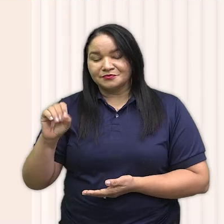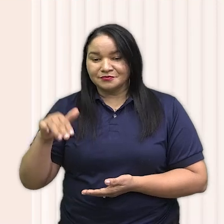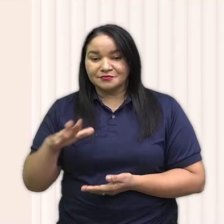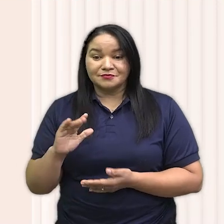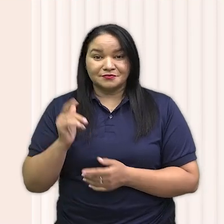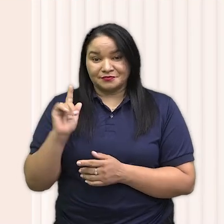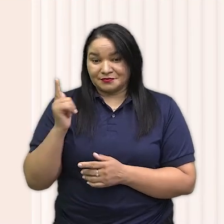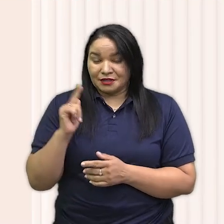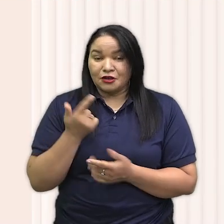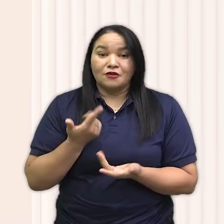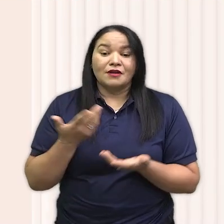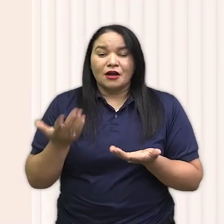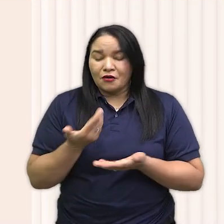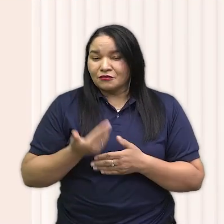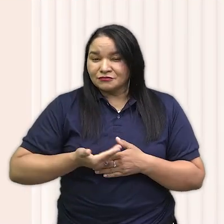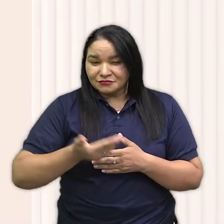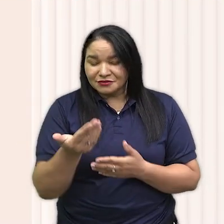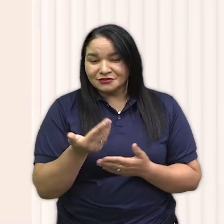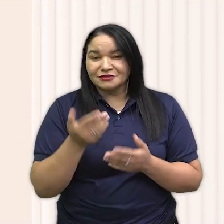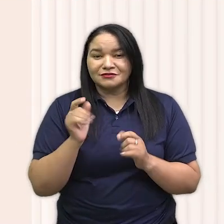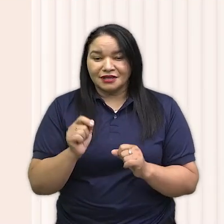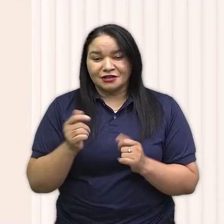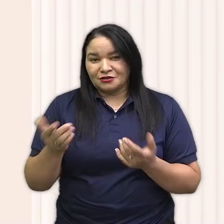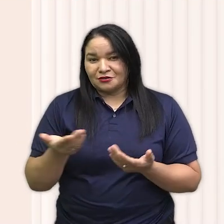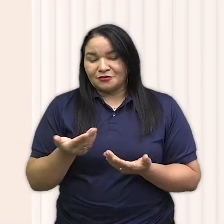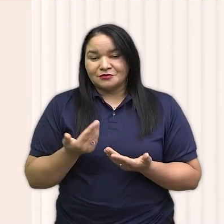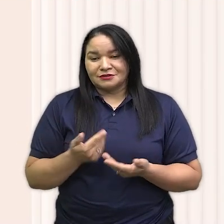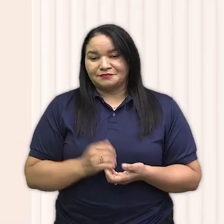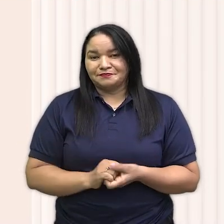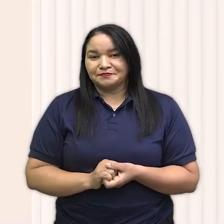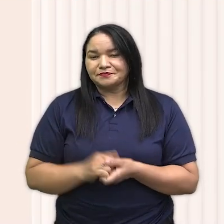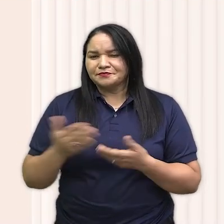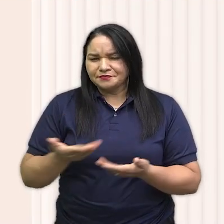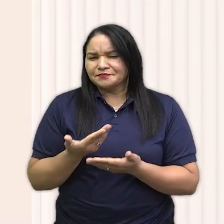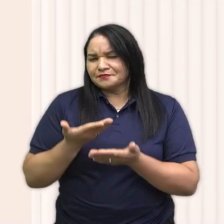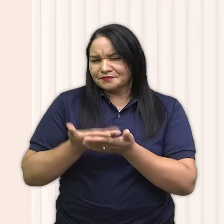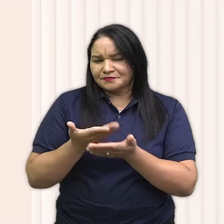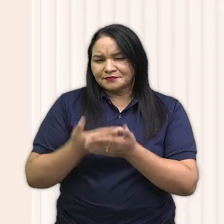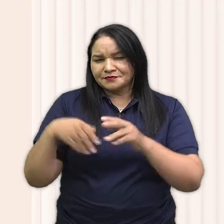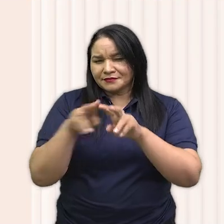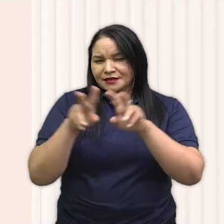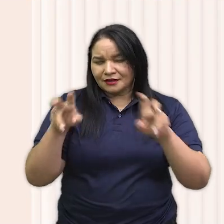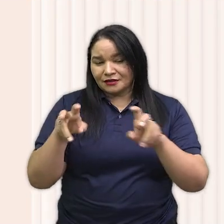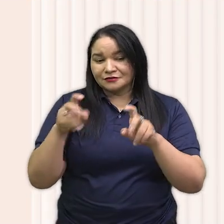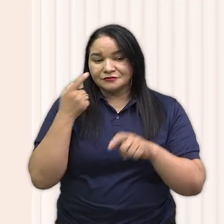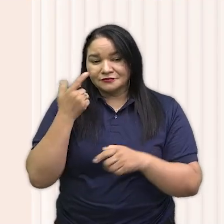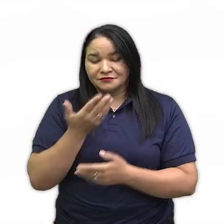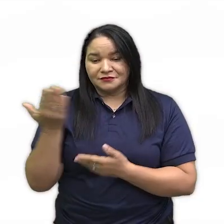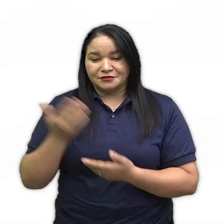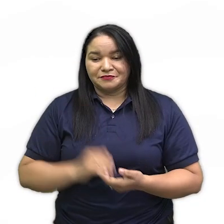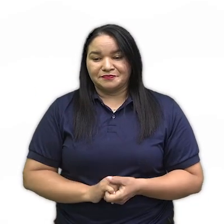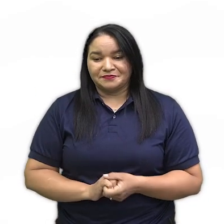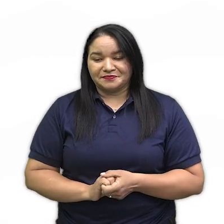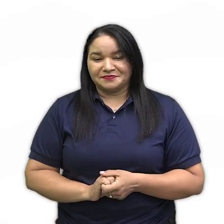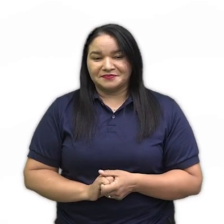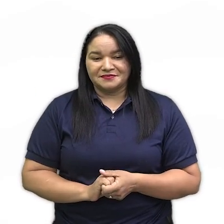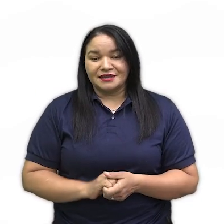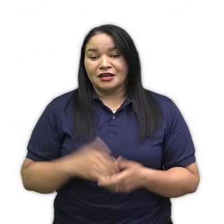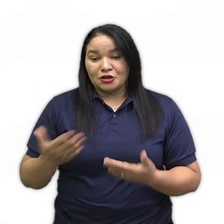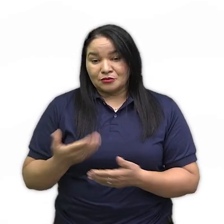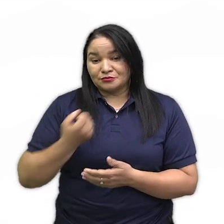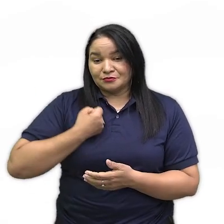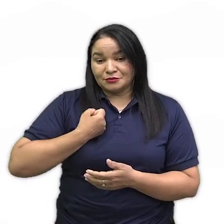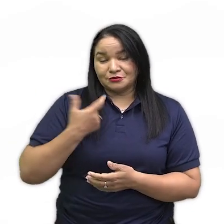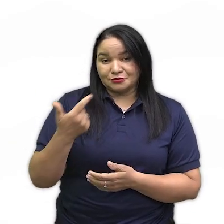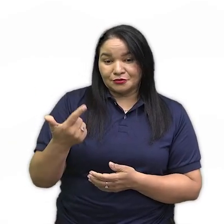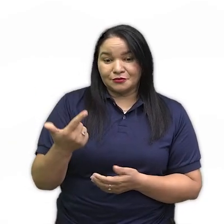de Geografia, e eu vou dar continuidade às nossas atividades. Vamos verificar o objeto de conhecimento da nossa aula. Estamos na aula